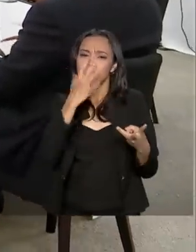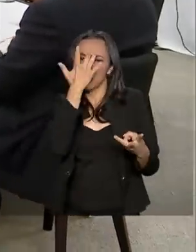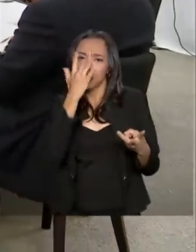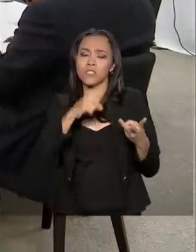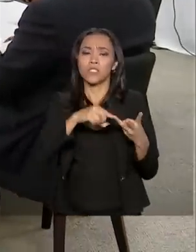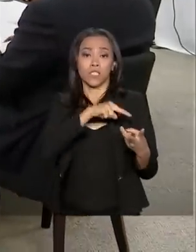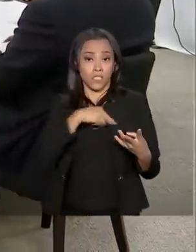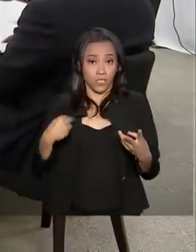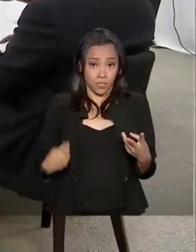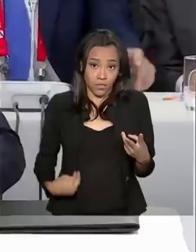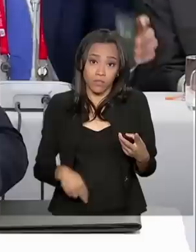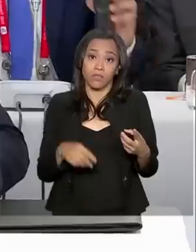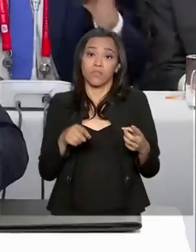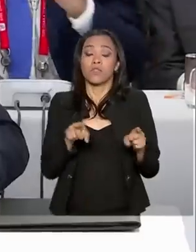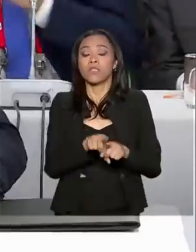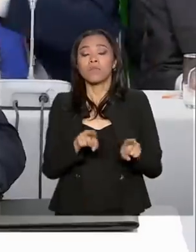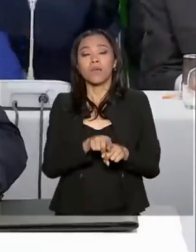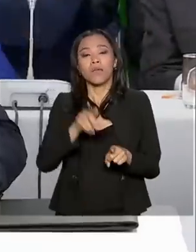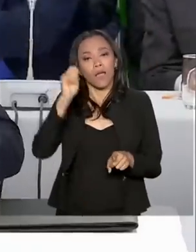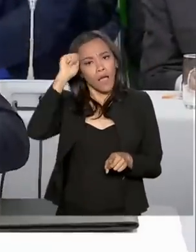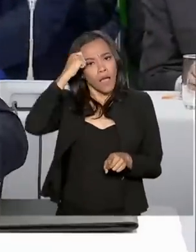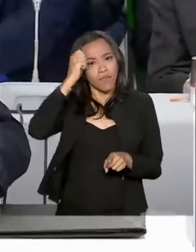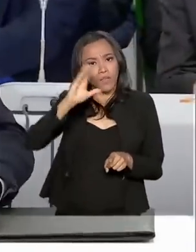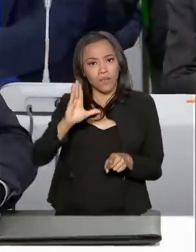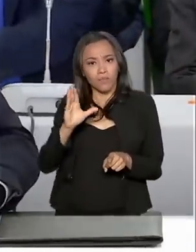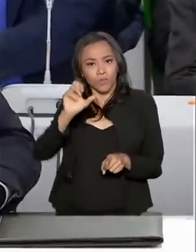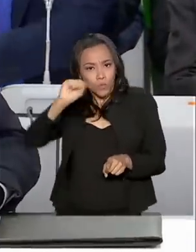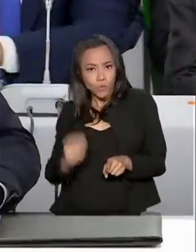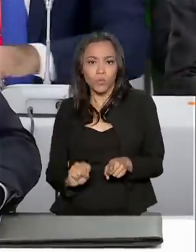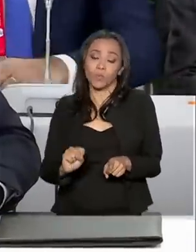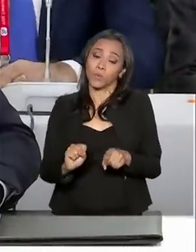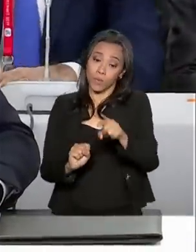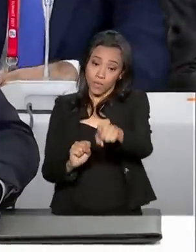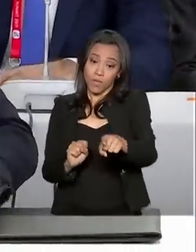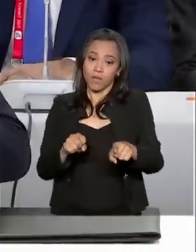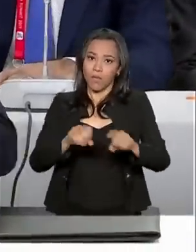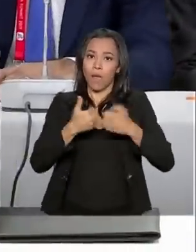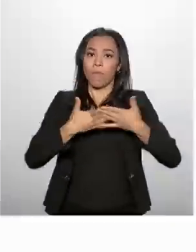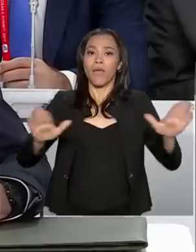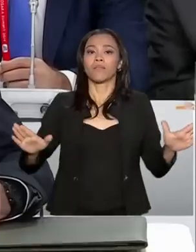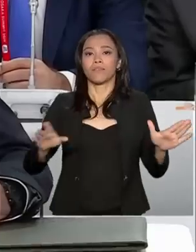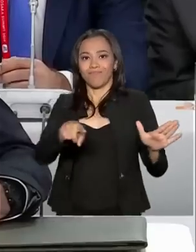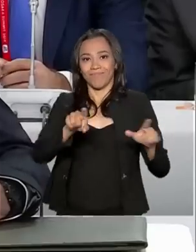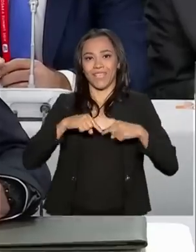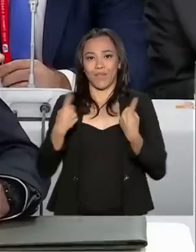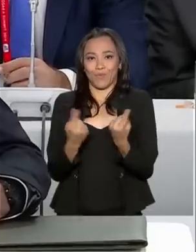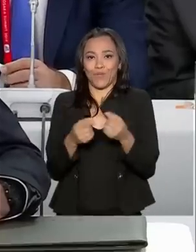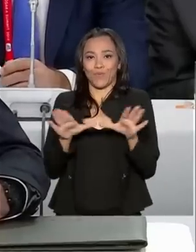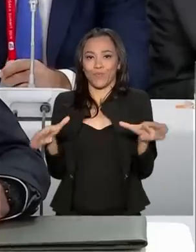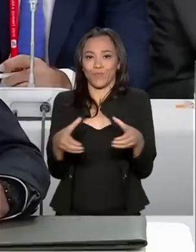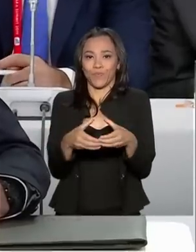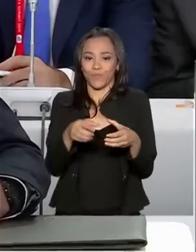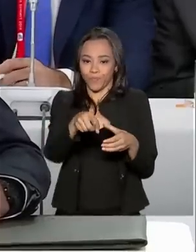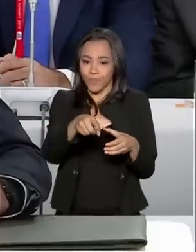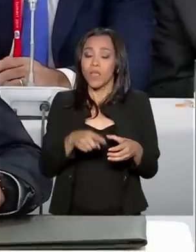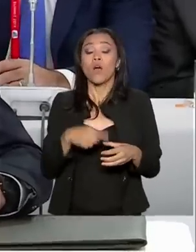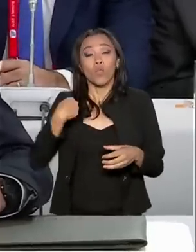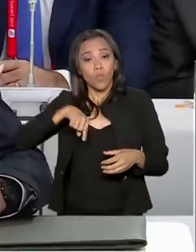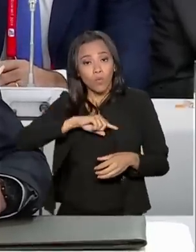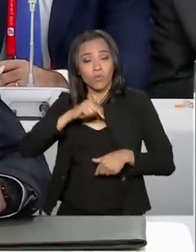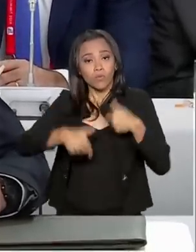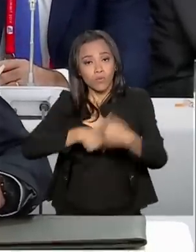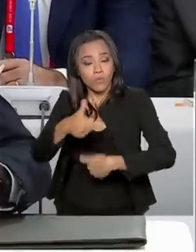e África do Sul. Declaro aberta a reunião informal de líderes do BRICS. Nosso governo pretende trabalhar ativamente